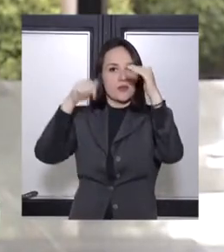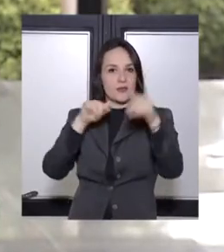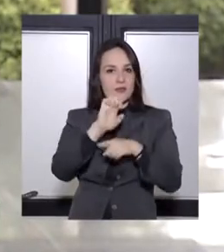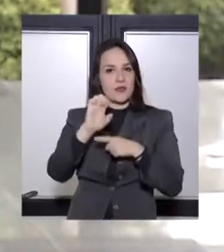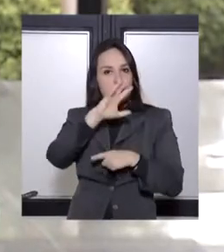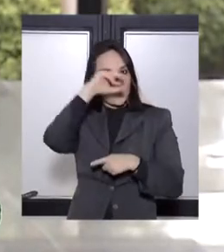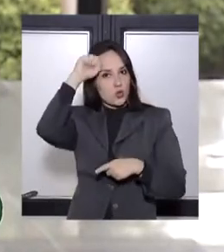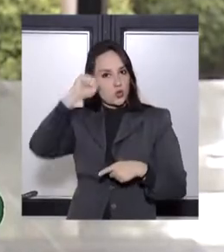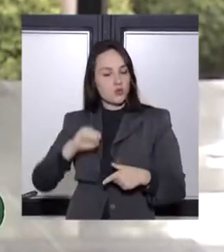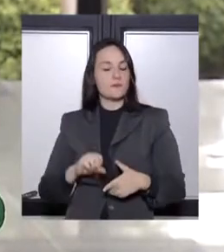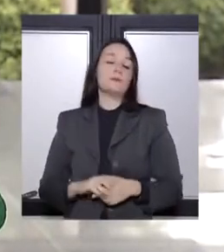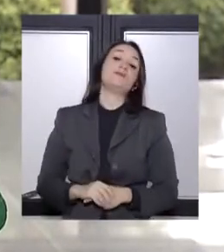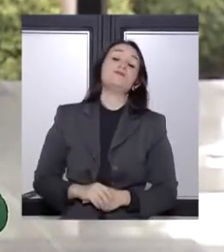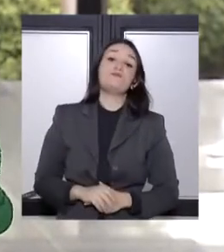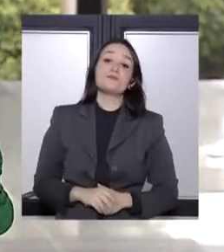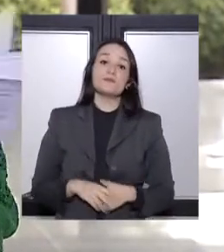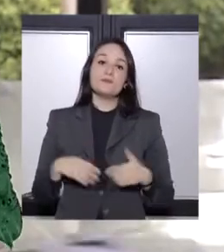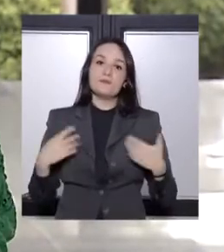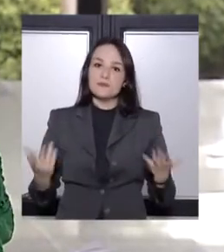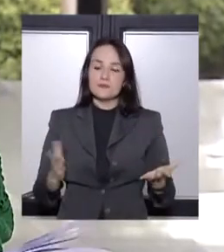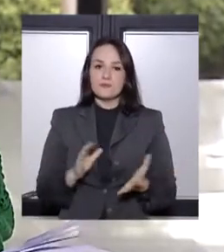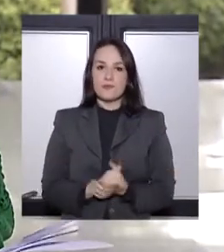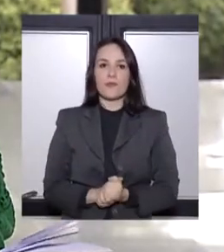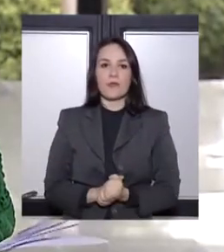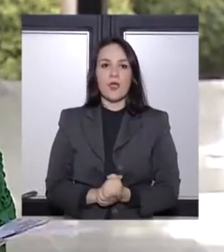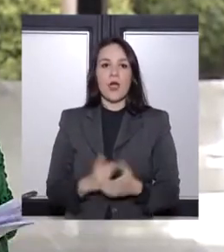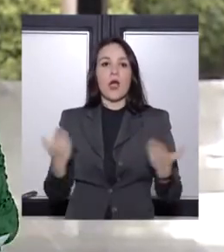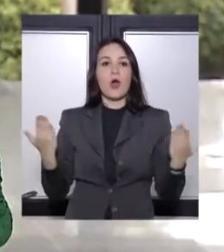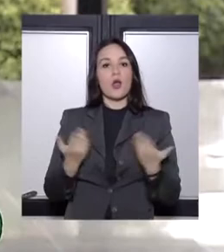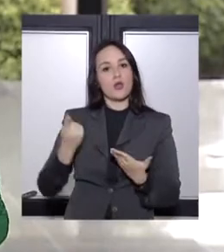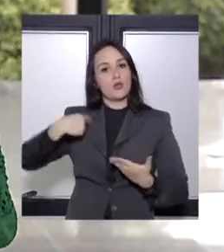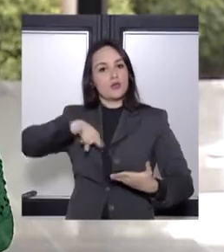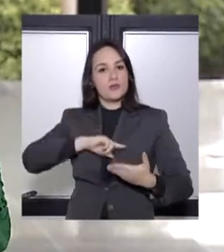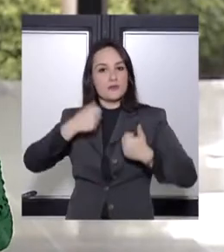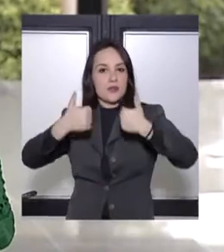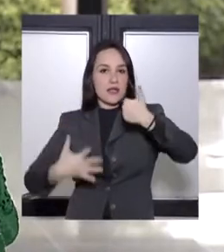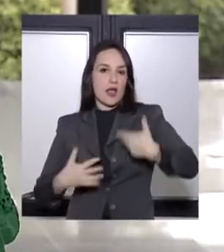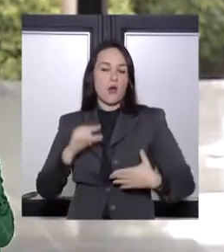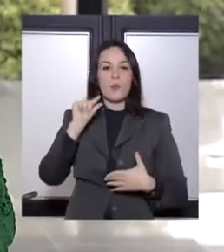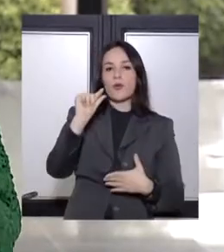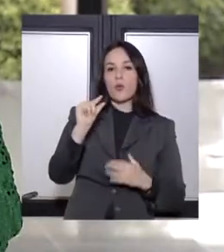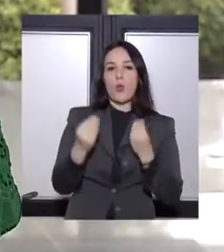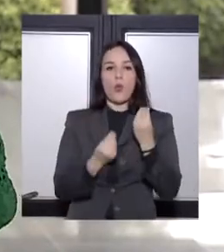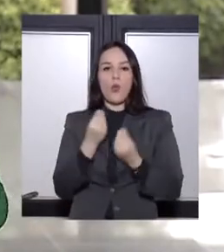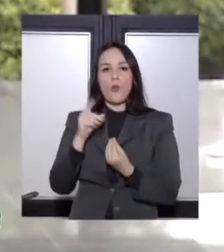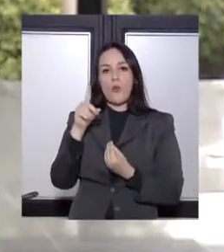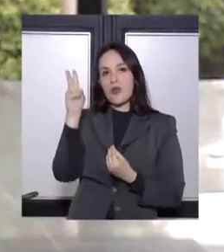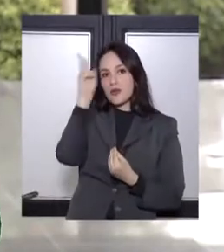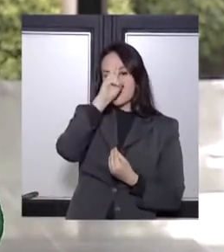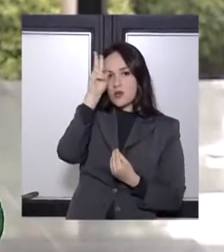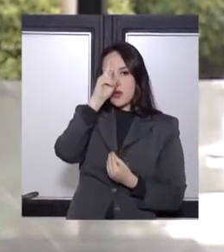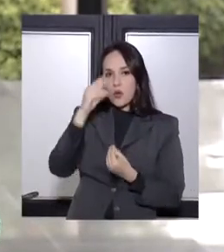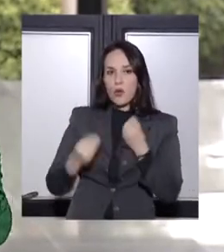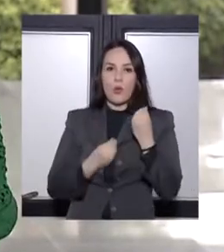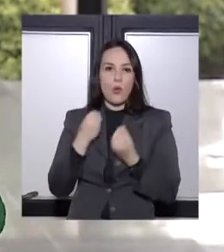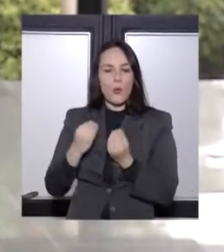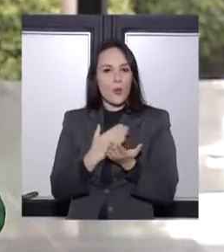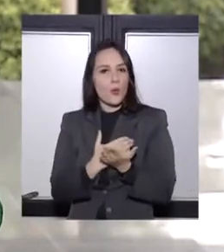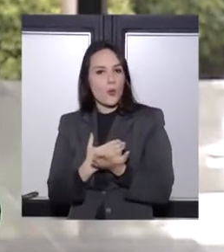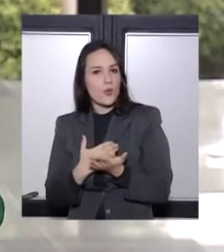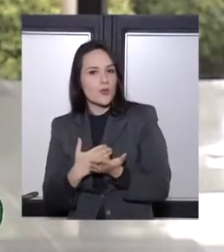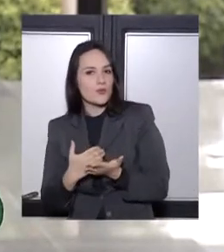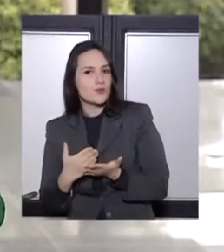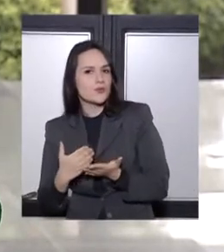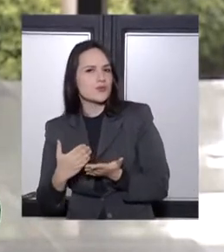Grosso do Sul. Bom, agora a gente vai falar um pouquinho da história, né? Quando tudo isso começou,